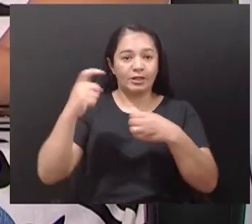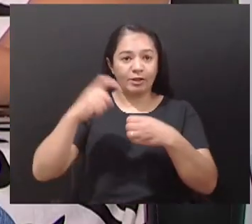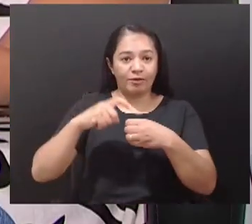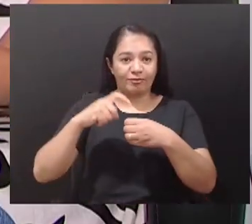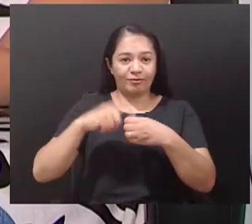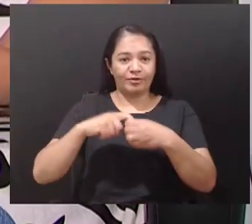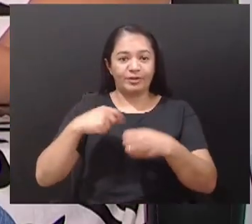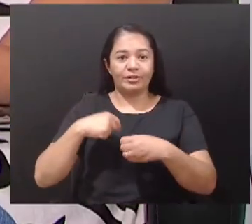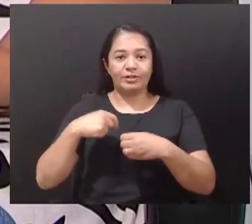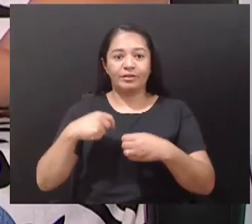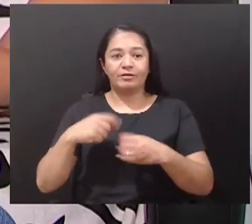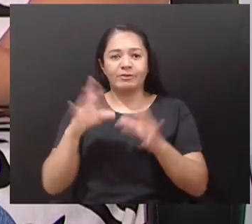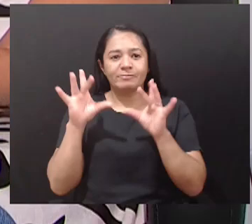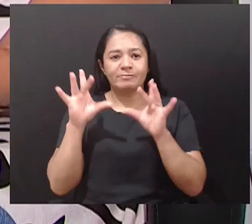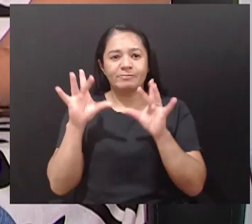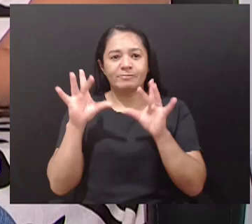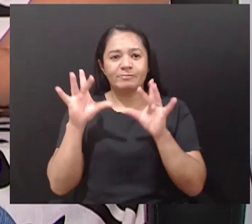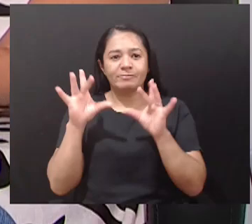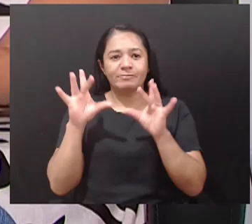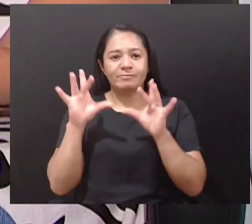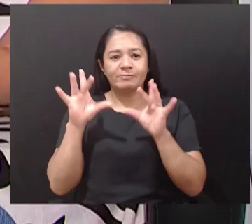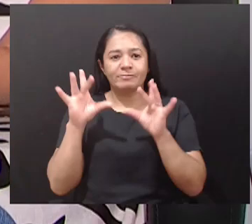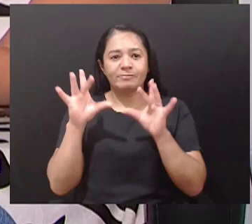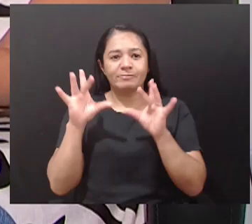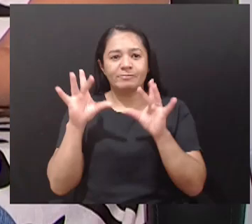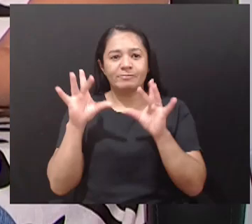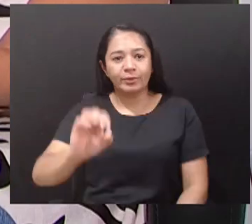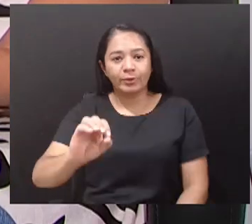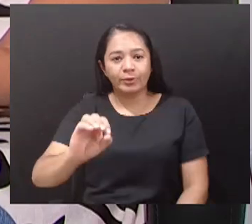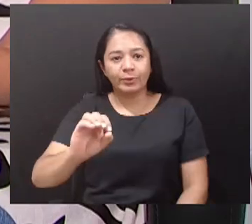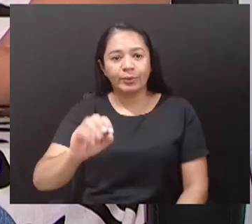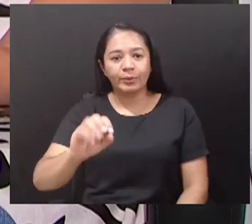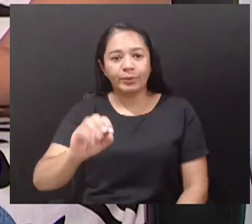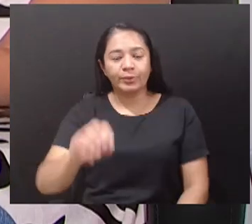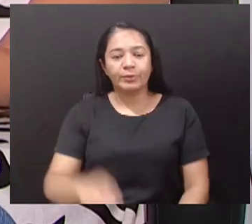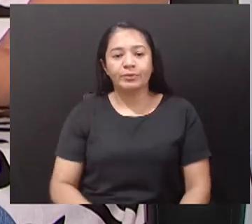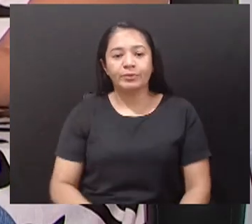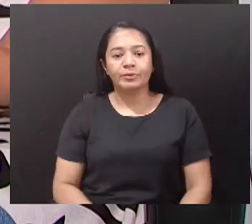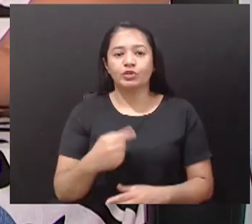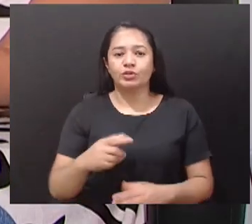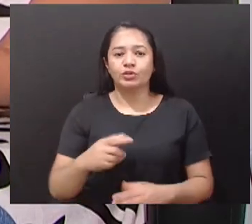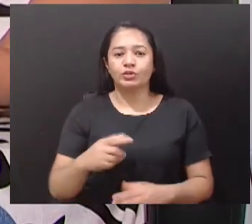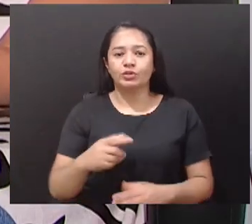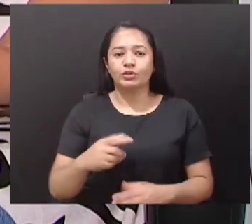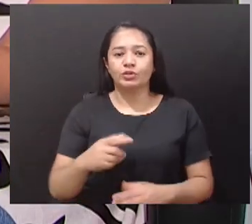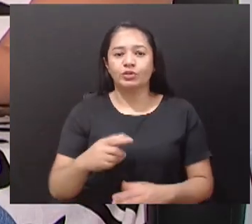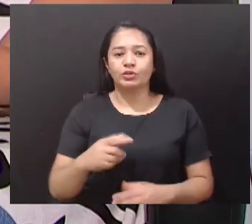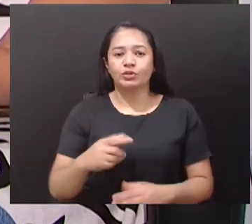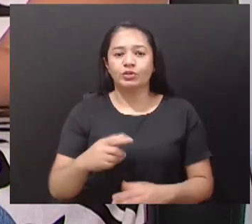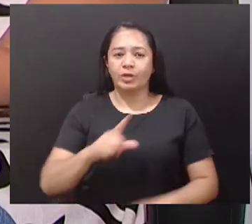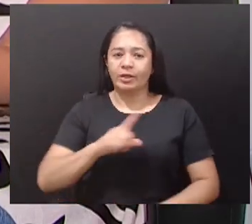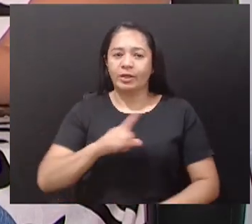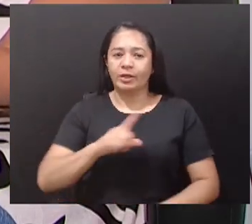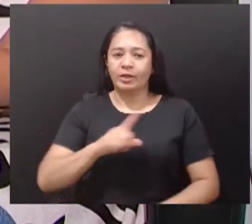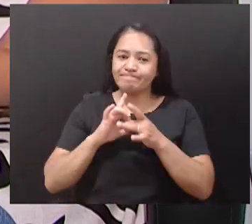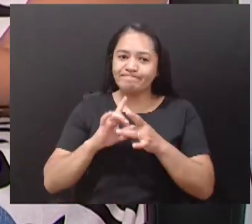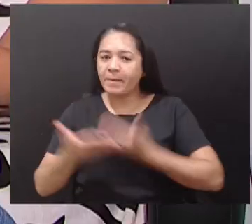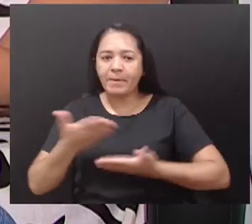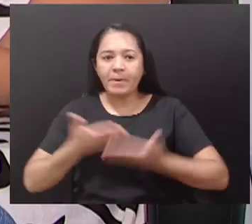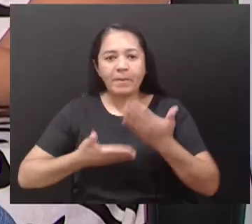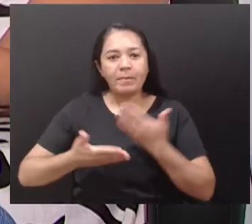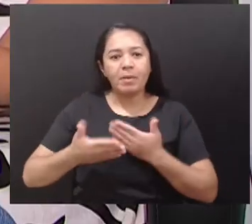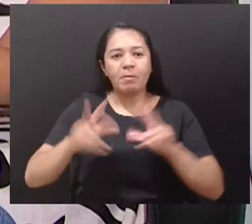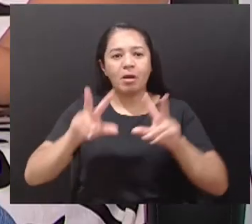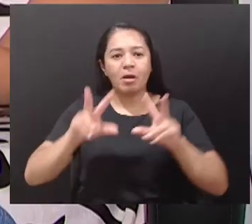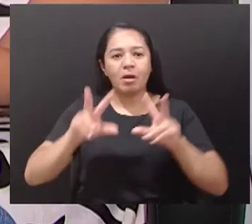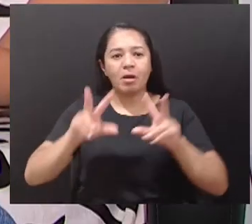colado com o Beto, que hoje a gente ainda tem uma conexão e a gente troca muita ideia sobre cabelo. Eu acho que é